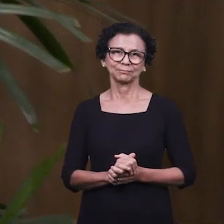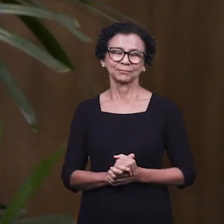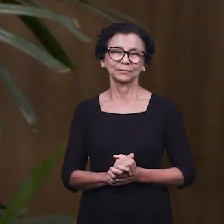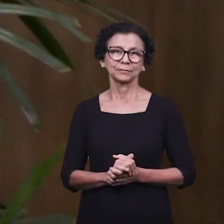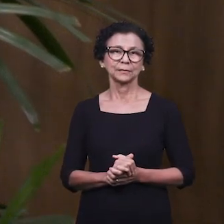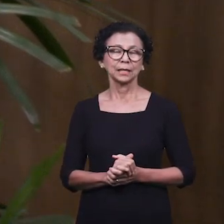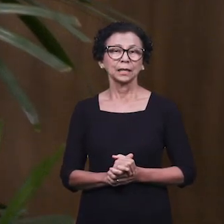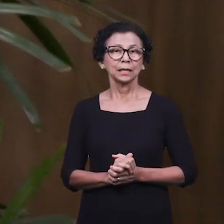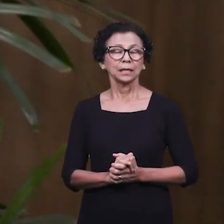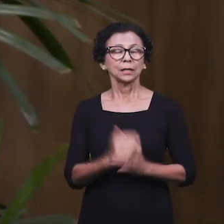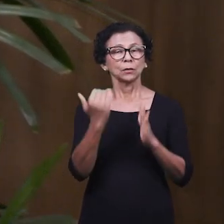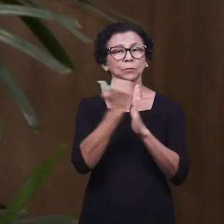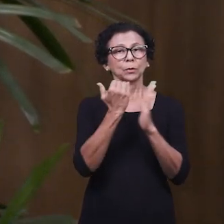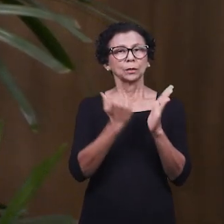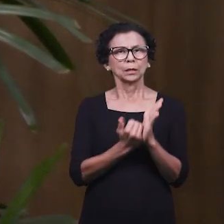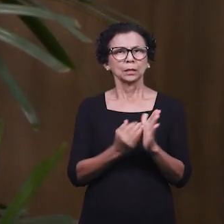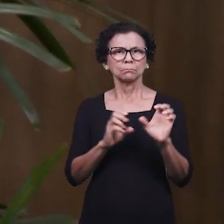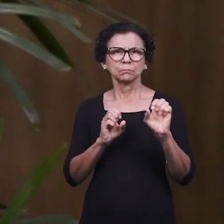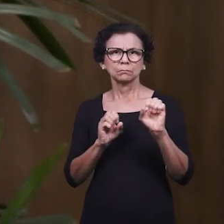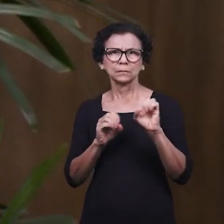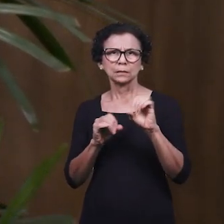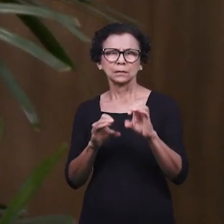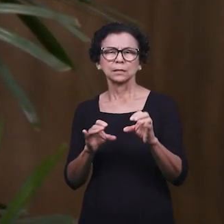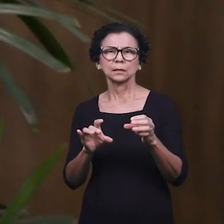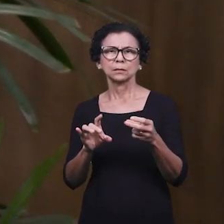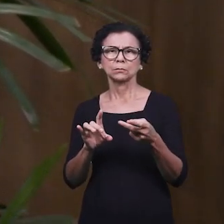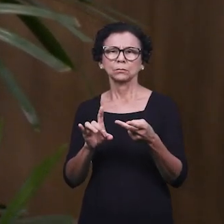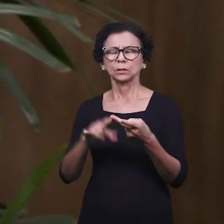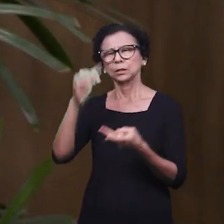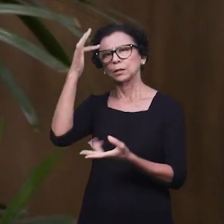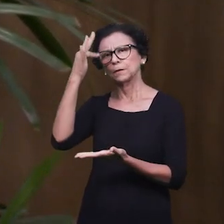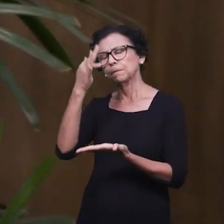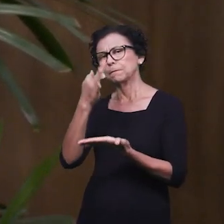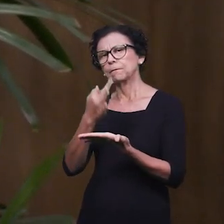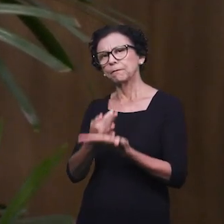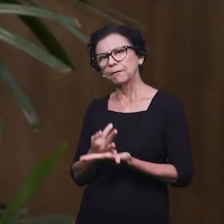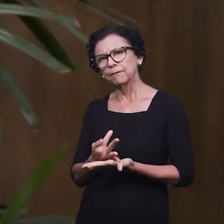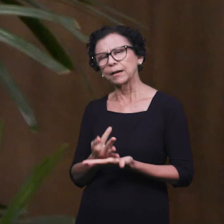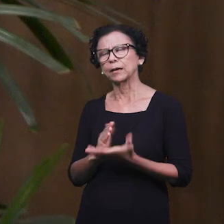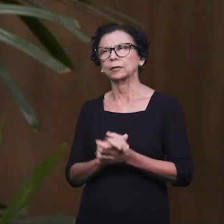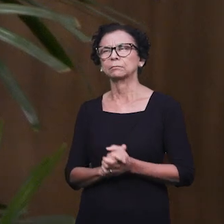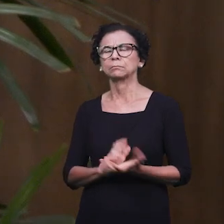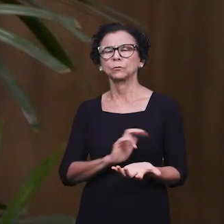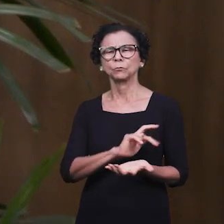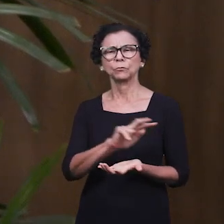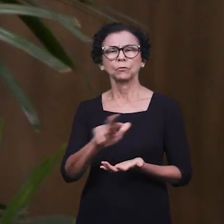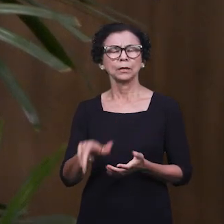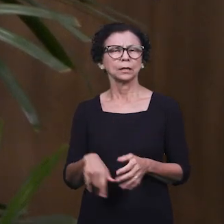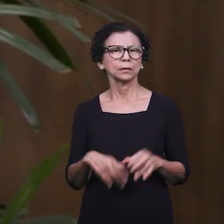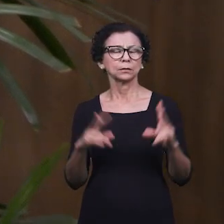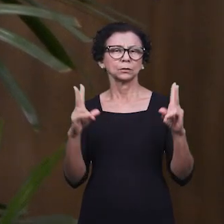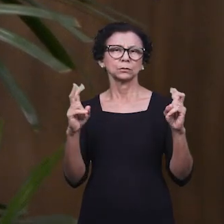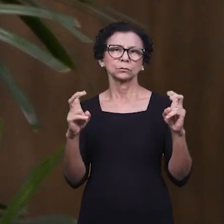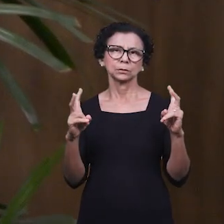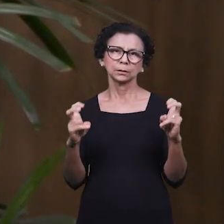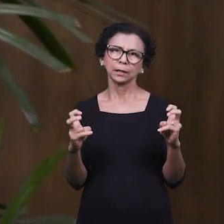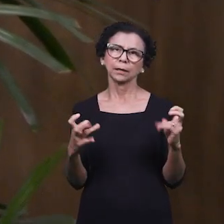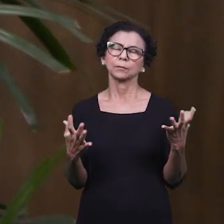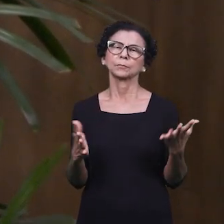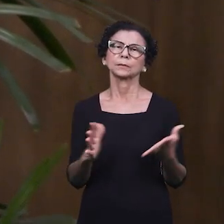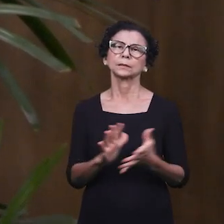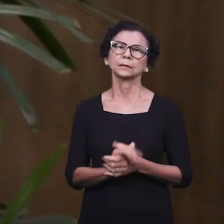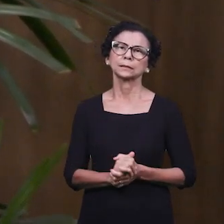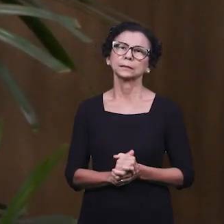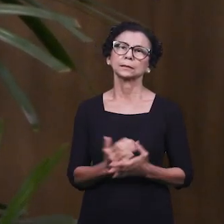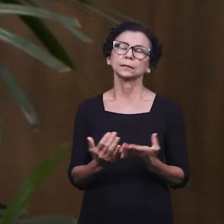um programa que aborda temas sobre educação em ambientes sociais, associando sempre a